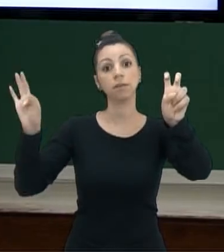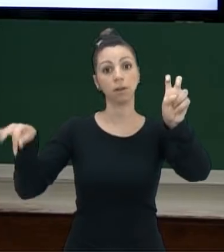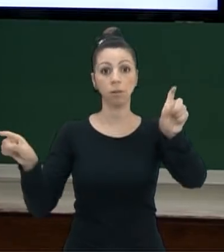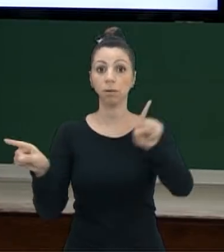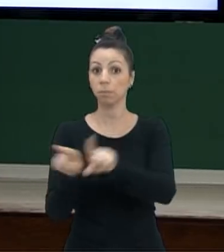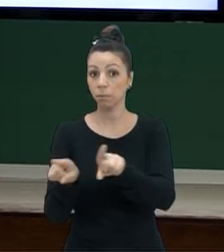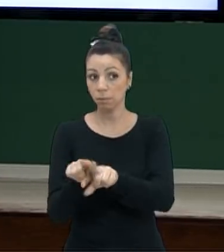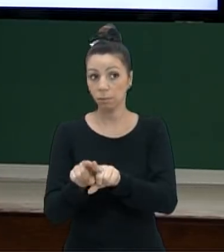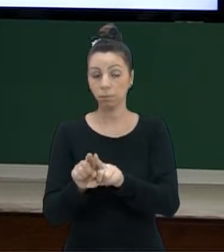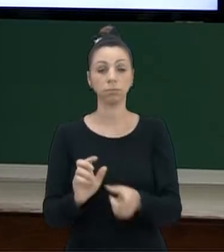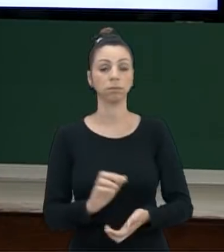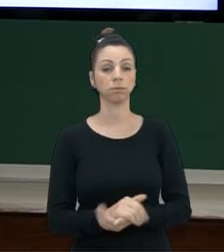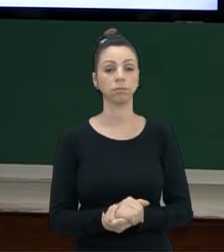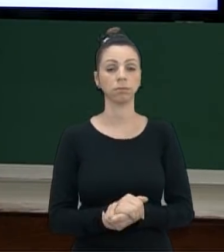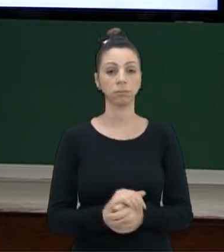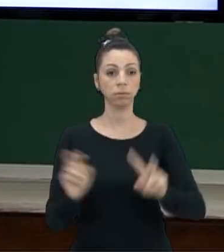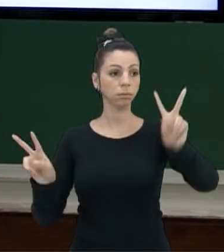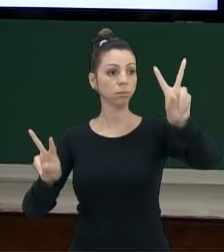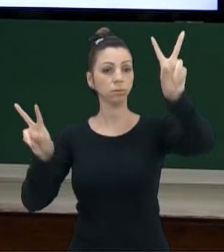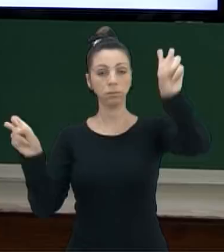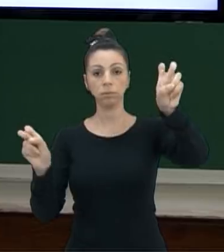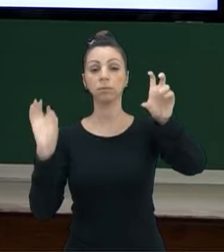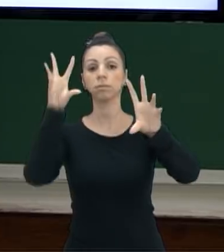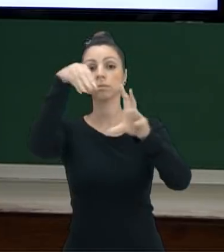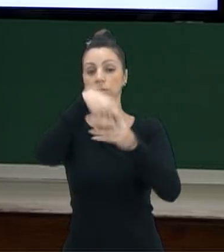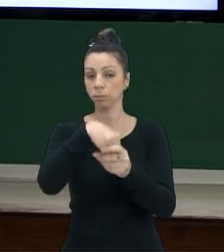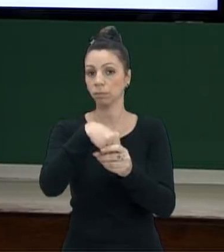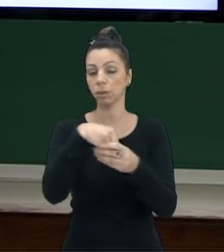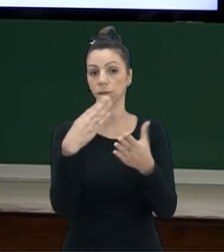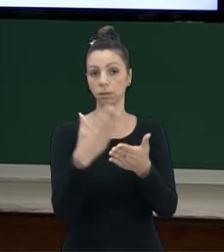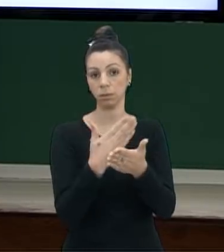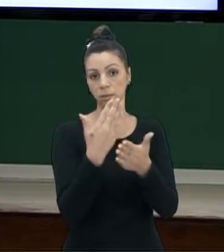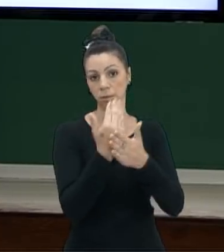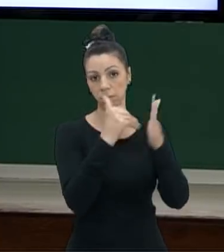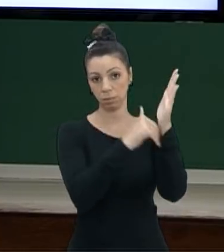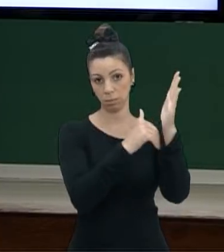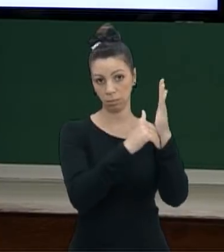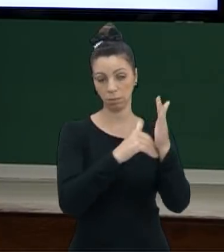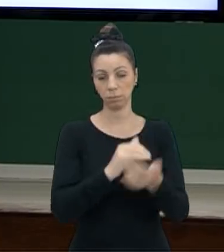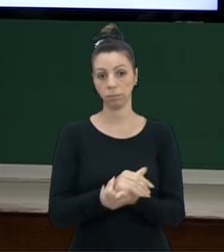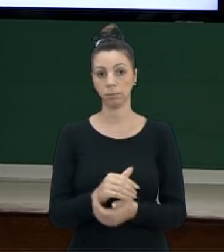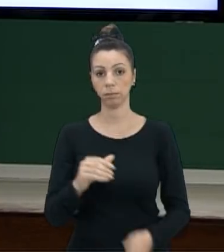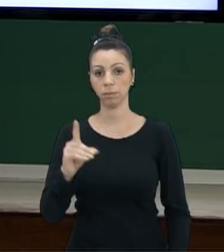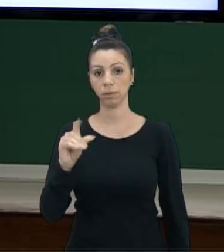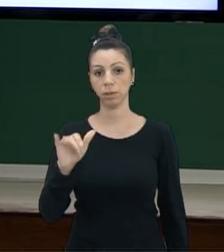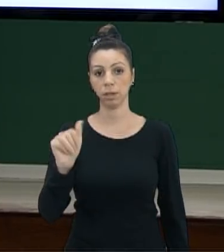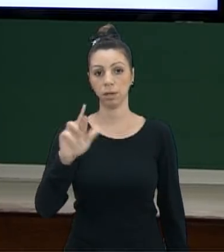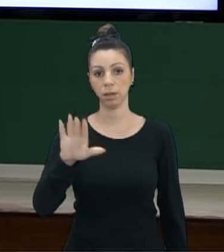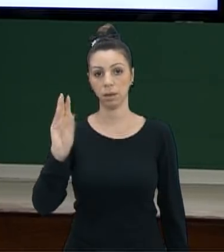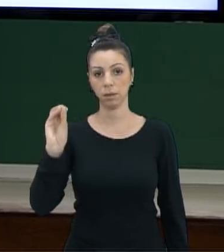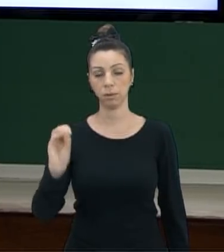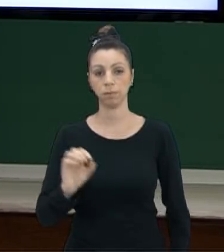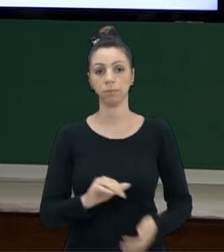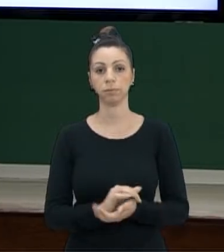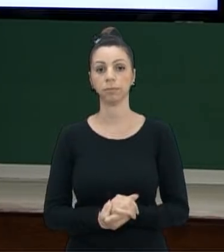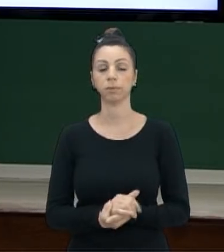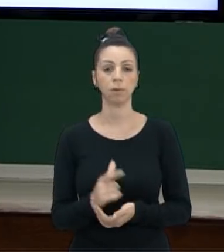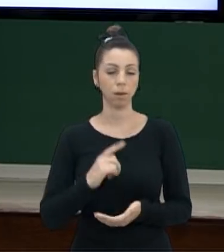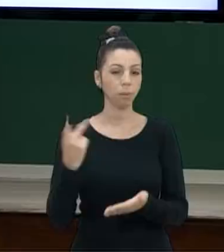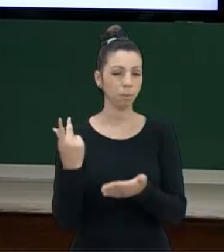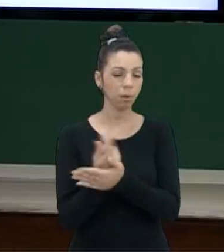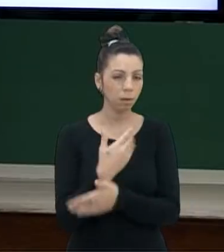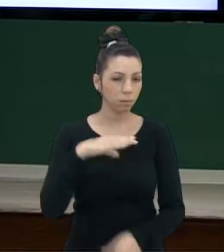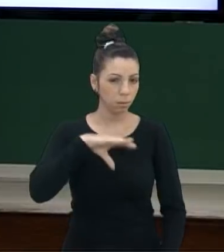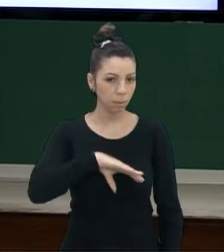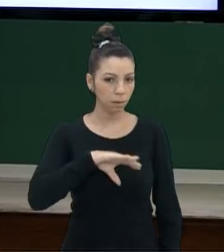aspas. Aqui é para dizer que esse é o trecho do diário, né? Mas teria que ter as aspas duplas lá. Então, tem um erro de